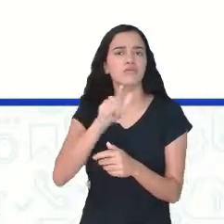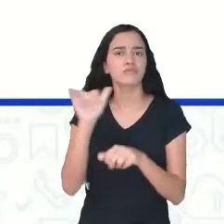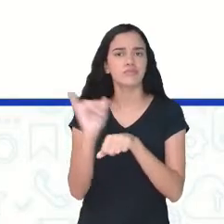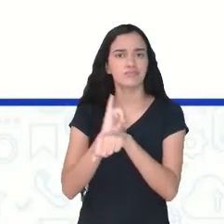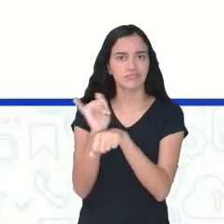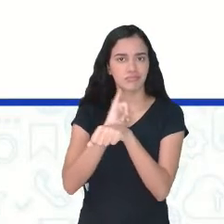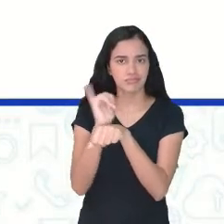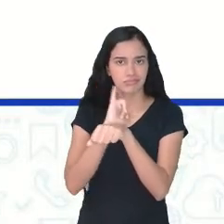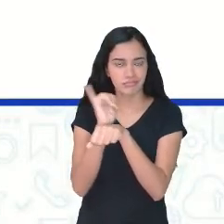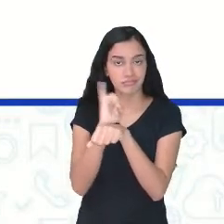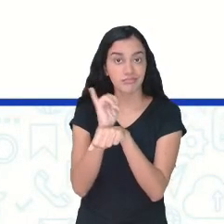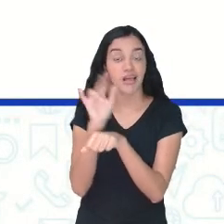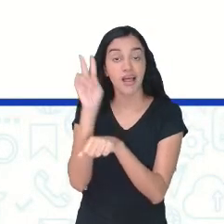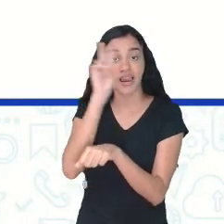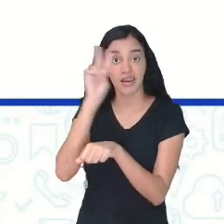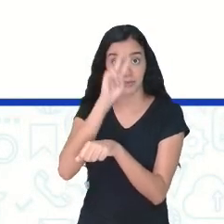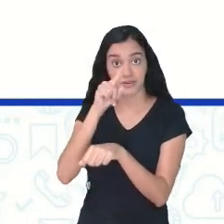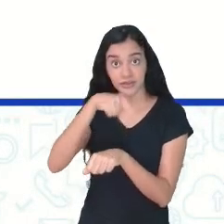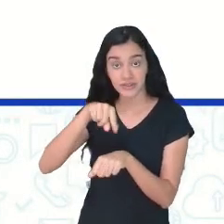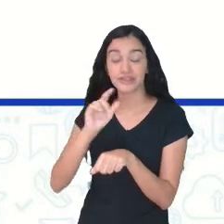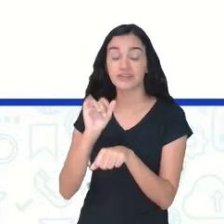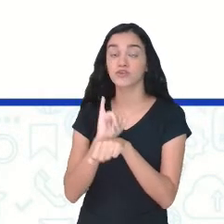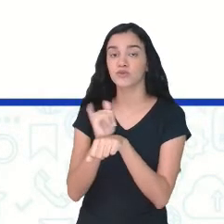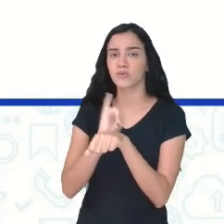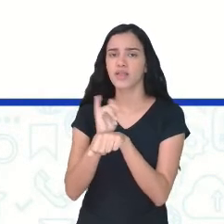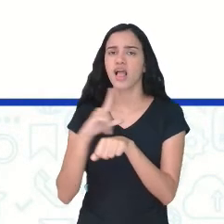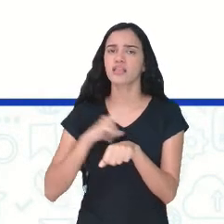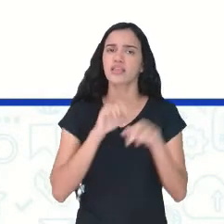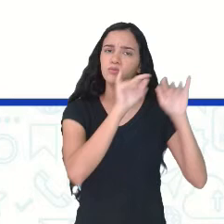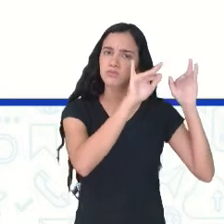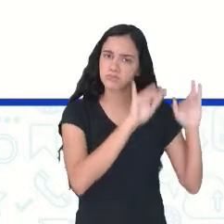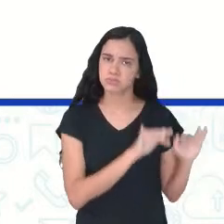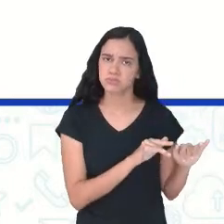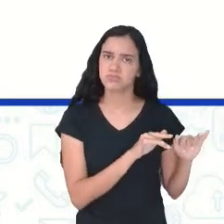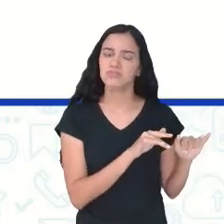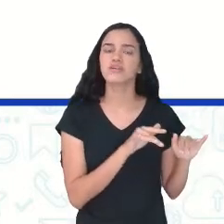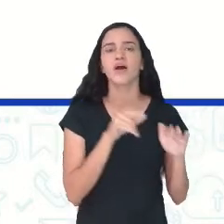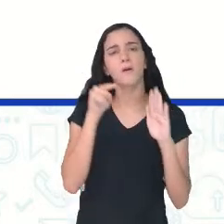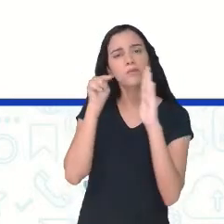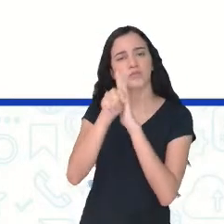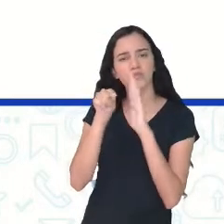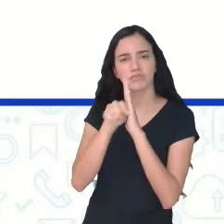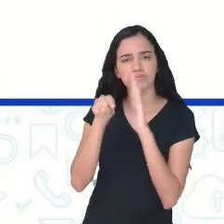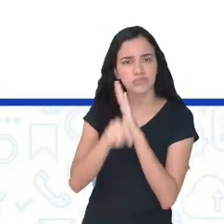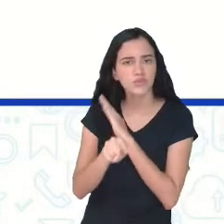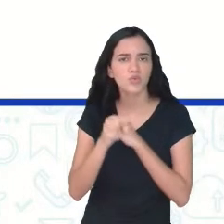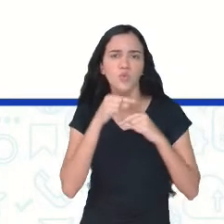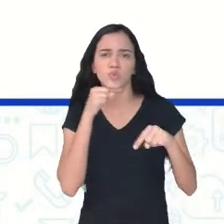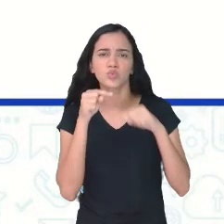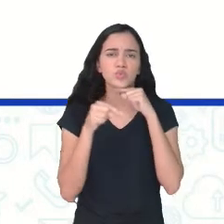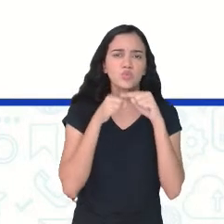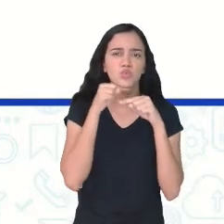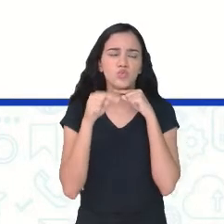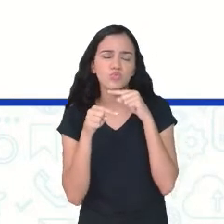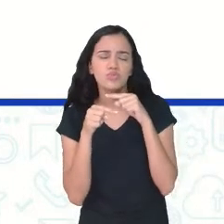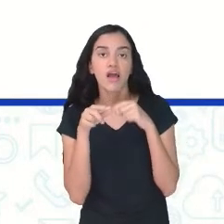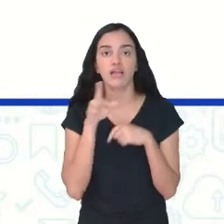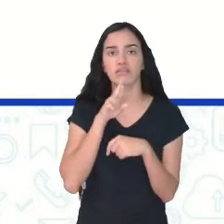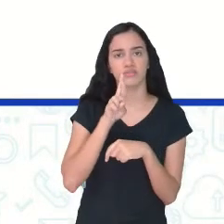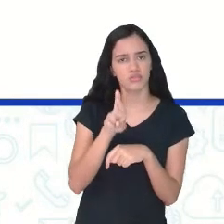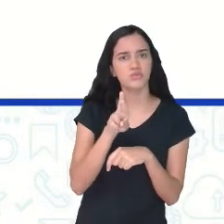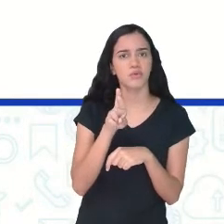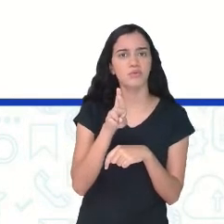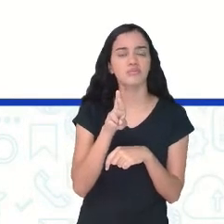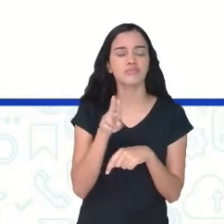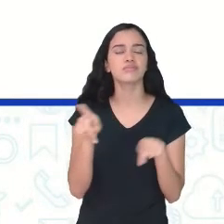Lembrando que lá no YouTube vocês têm o chat e podem deixar lá questionamento, vocês podem responder, vocês